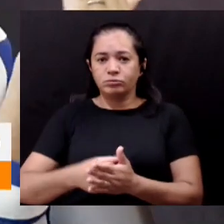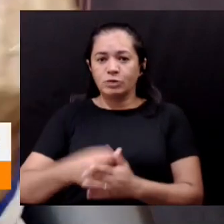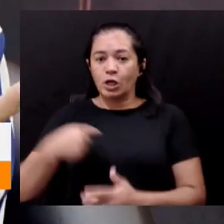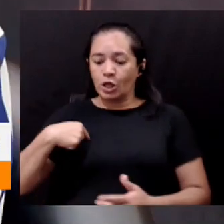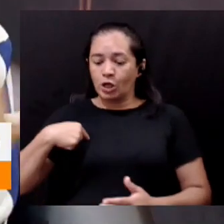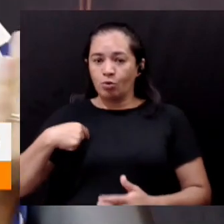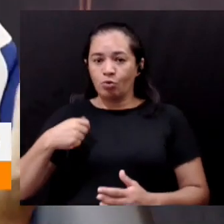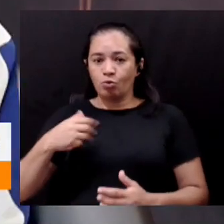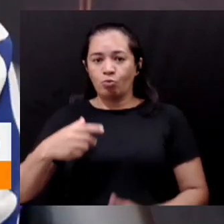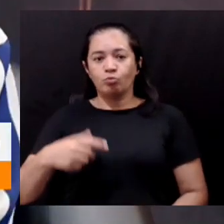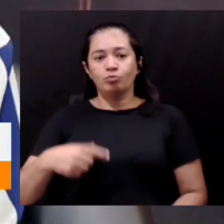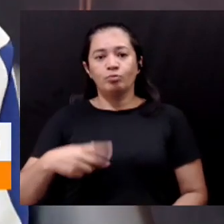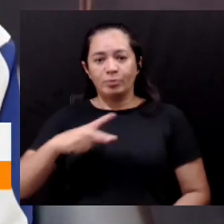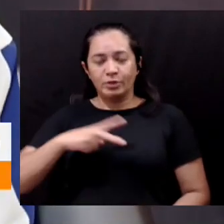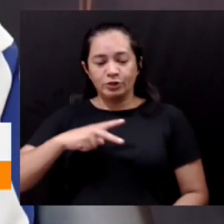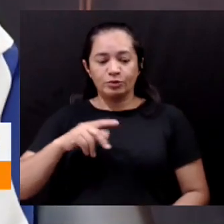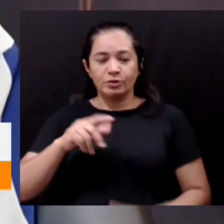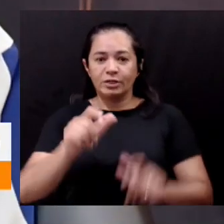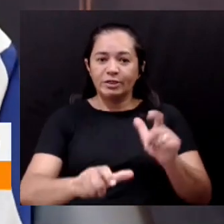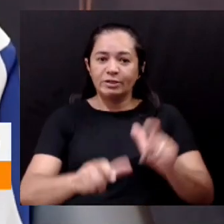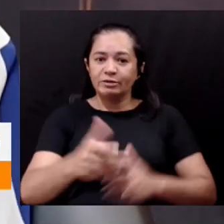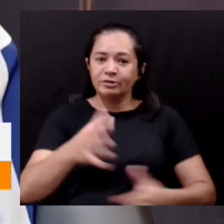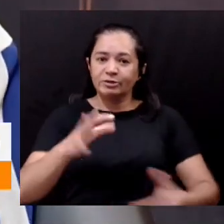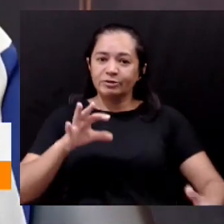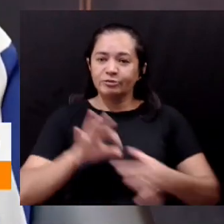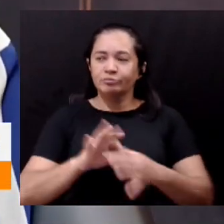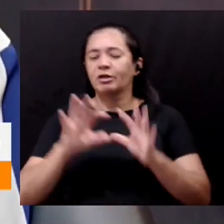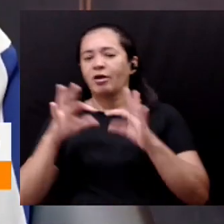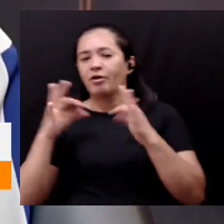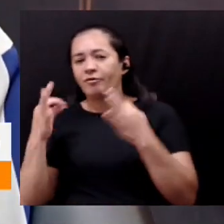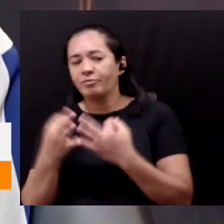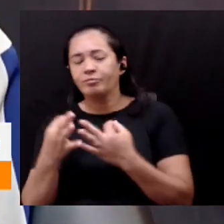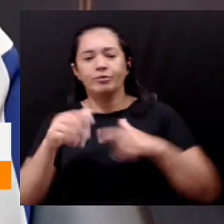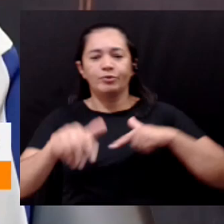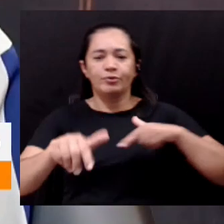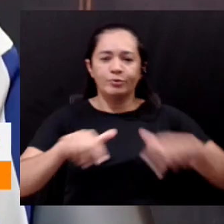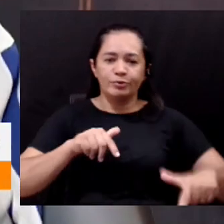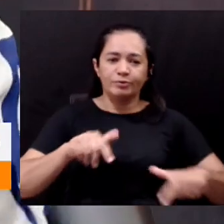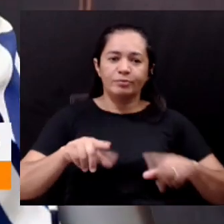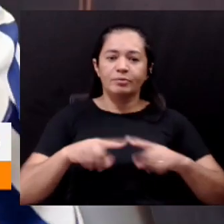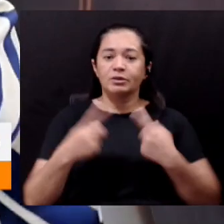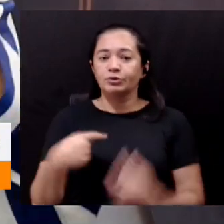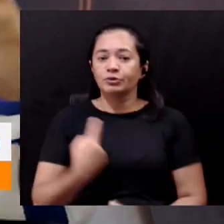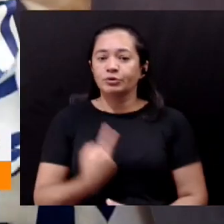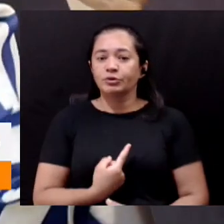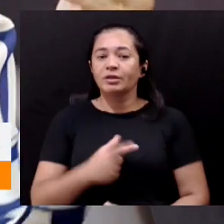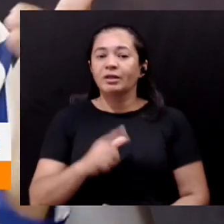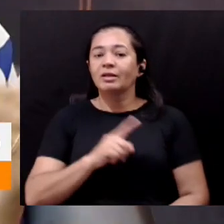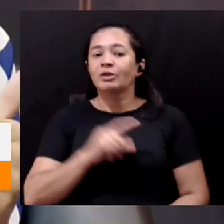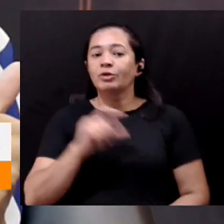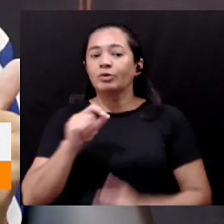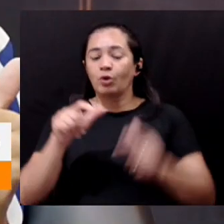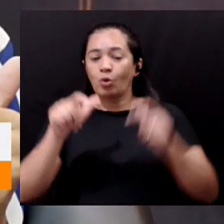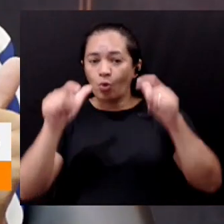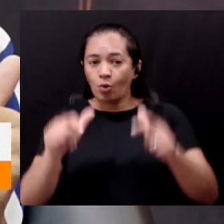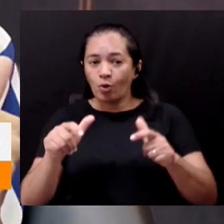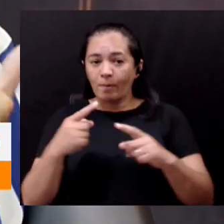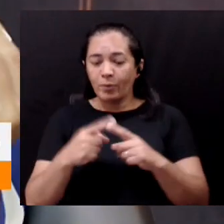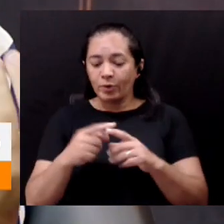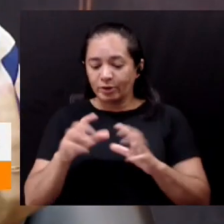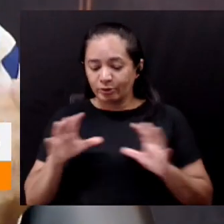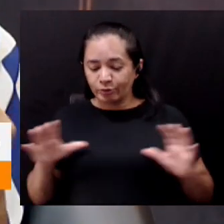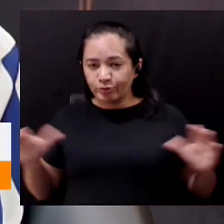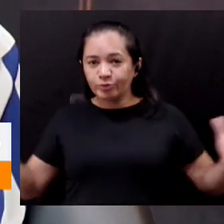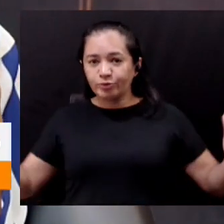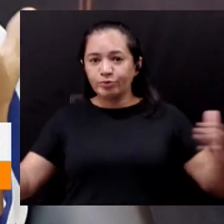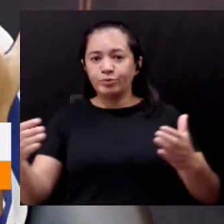dentro dos círculos, né, da família, do trabalho, mas nós aqui temos sim esse lugar, porque aqui é um círculo muito expandido, né, então é